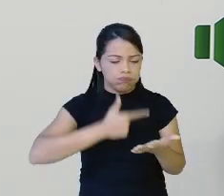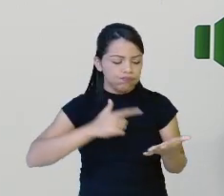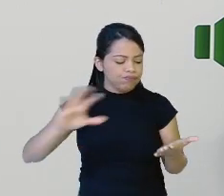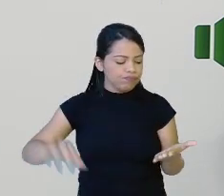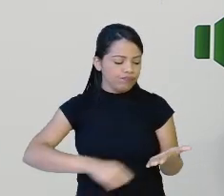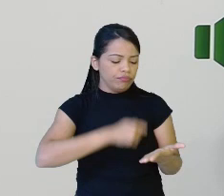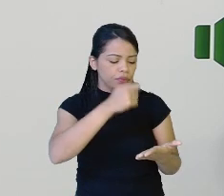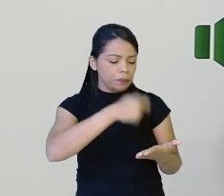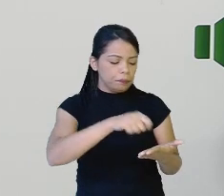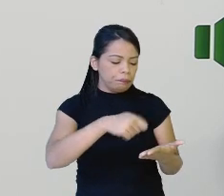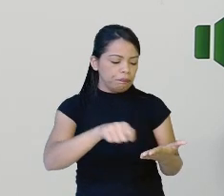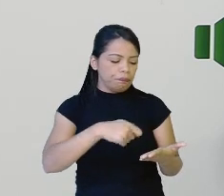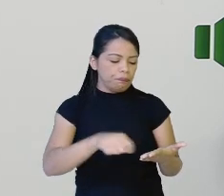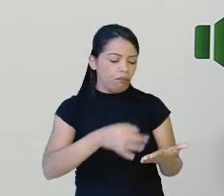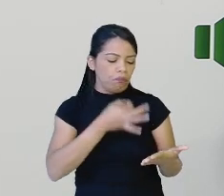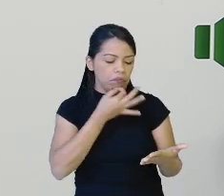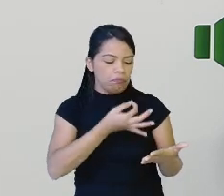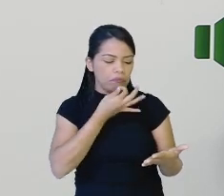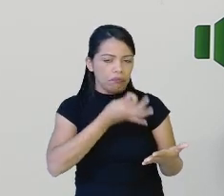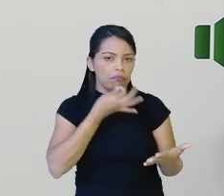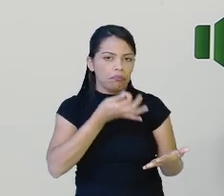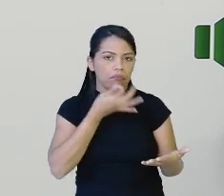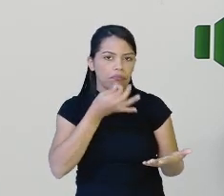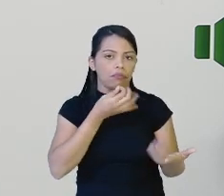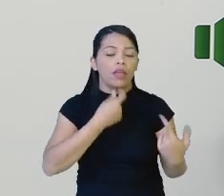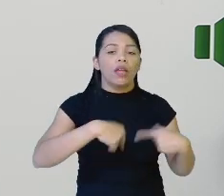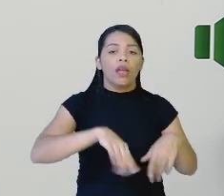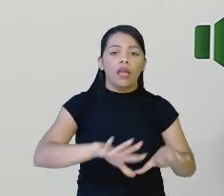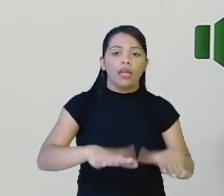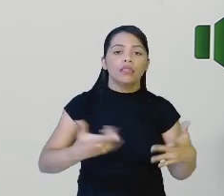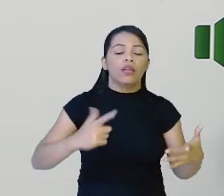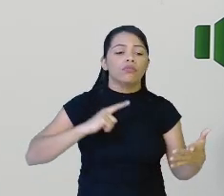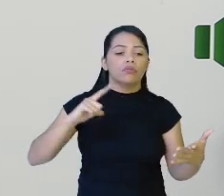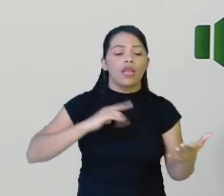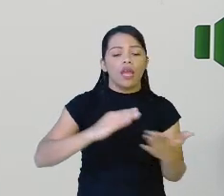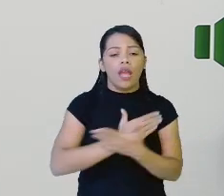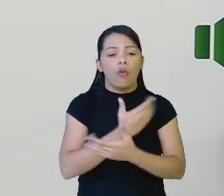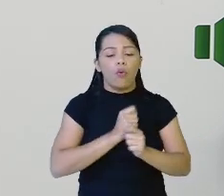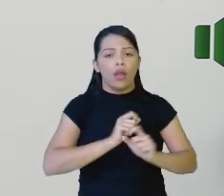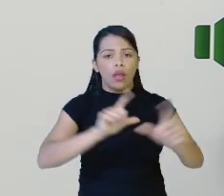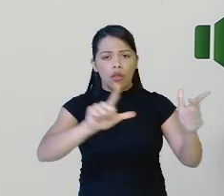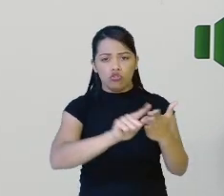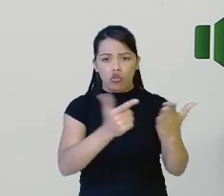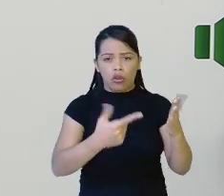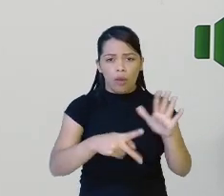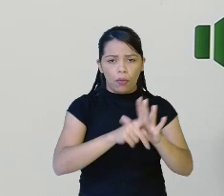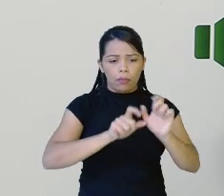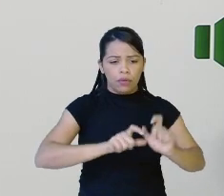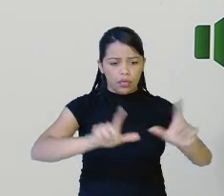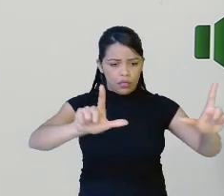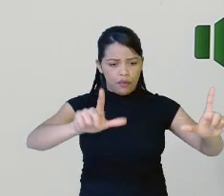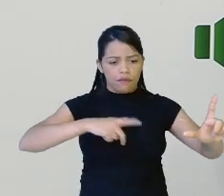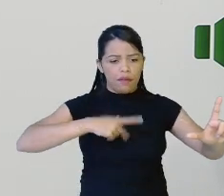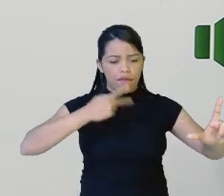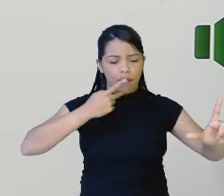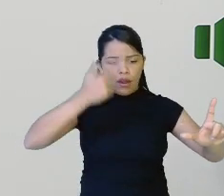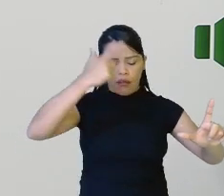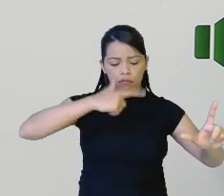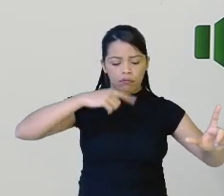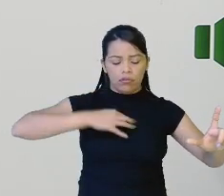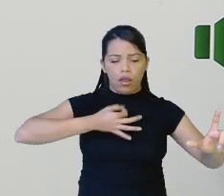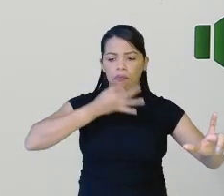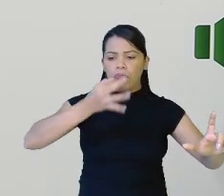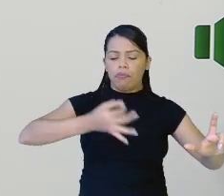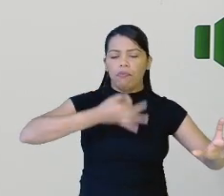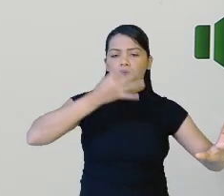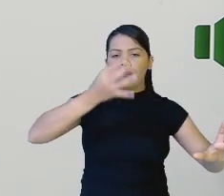alguns telejornais, não é, que entre uma notícia e outra, um jornalista, ele dá ali a sua opinião, ele diz a sua